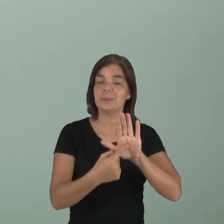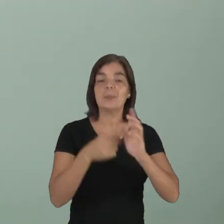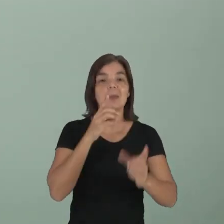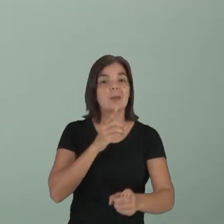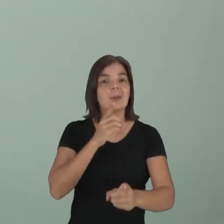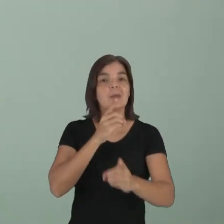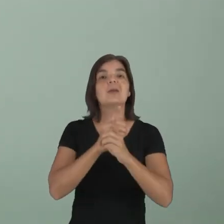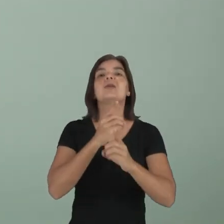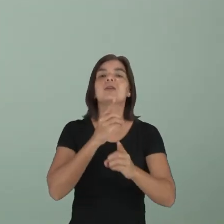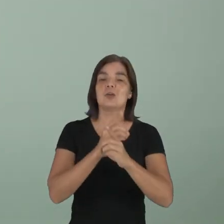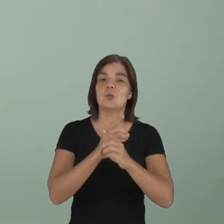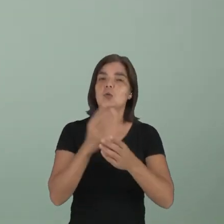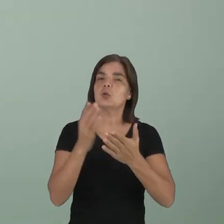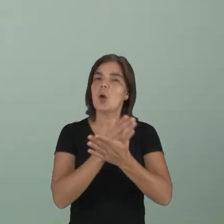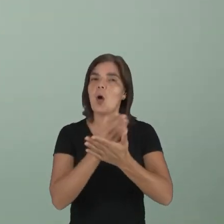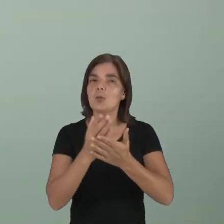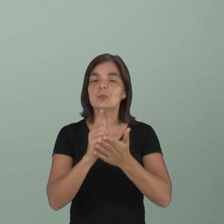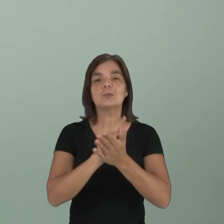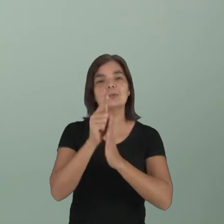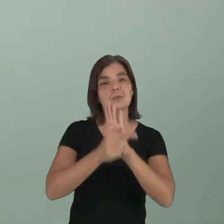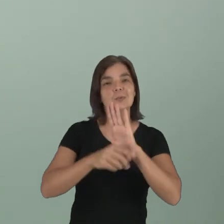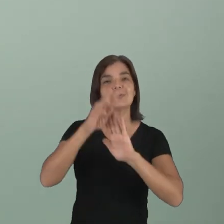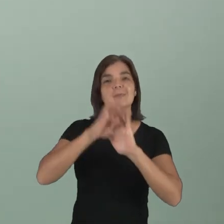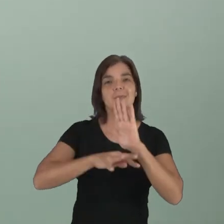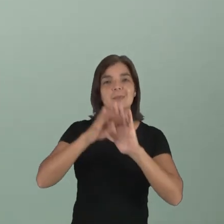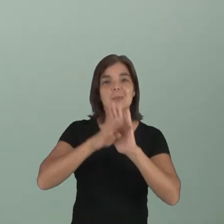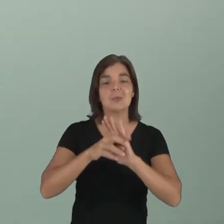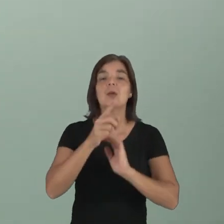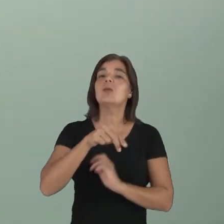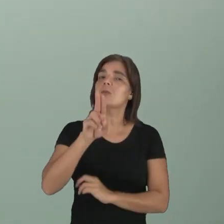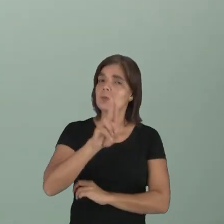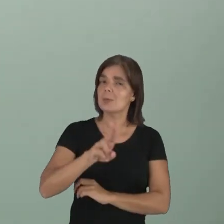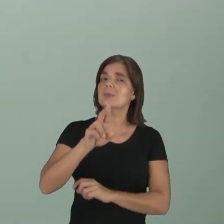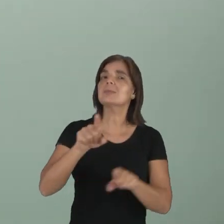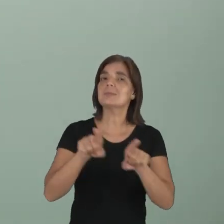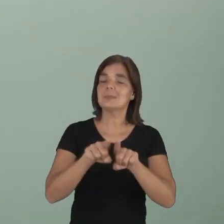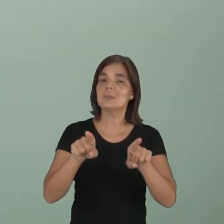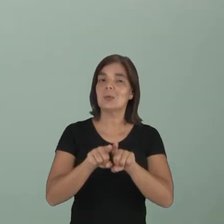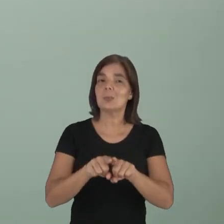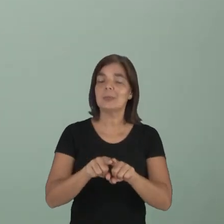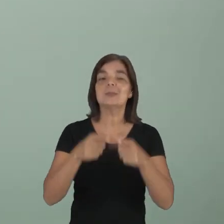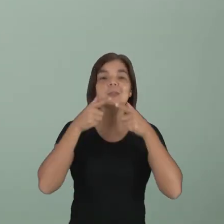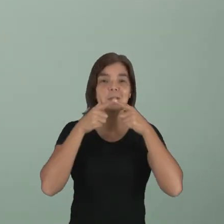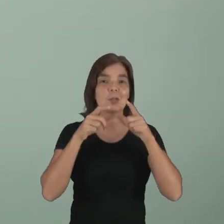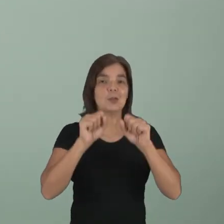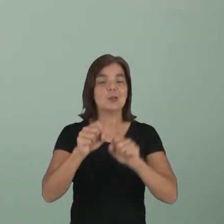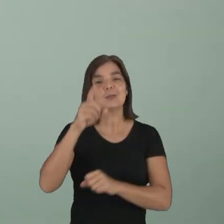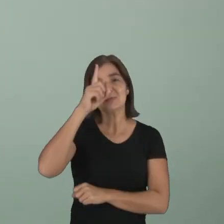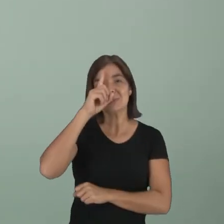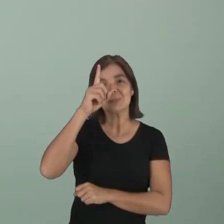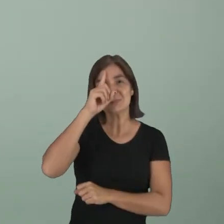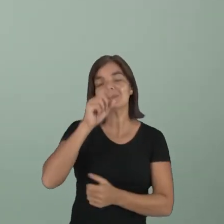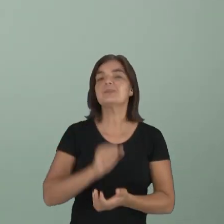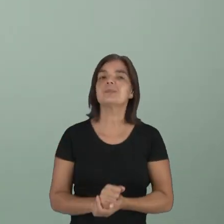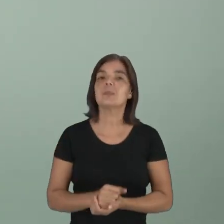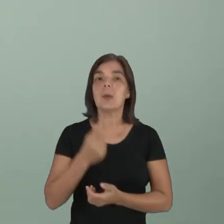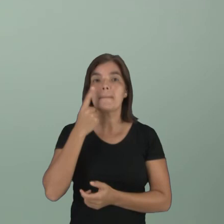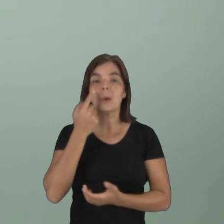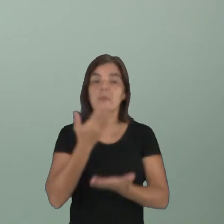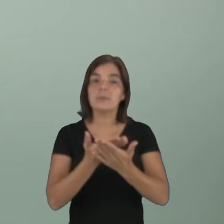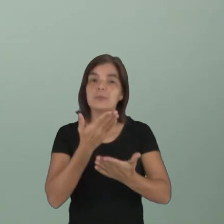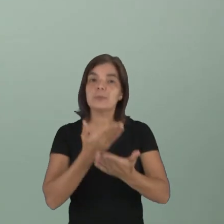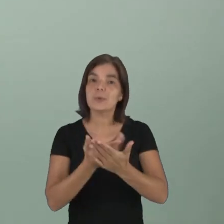que encontramos em alguns gêneros textuais e que utilizamos também na nossa linguagem no dia a dia. E para